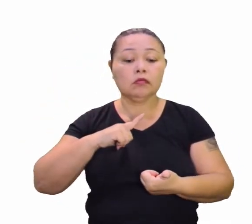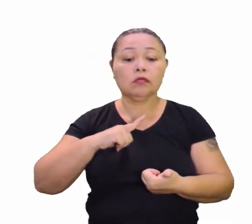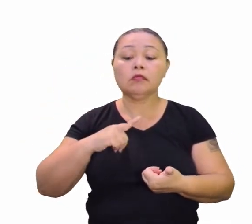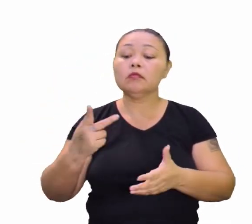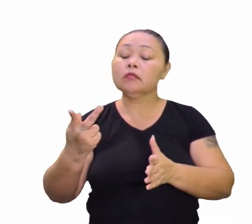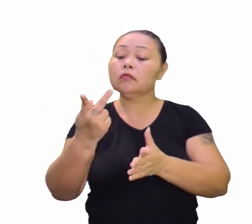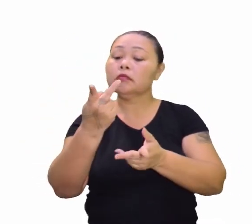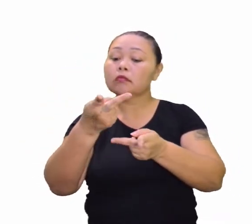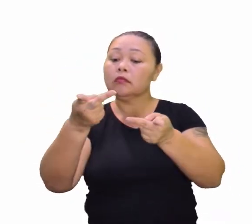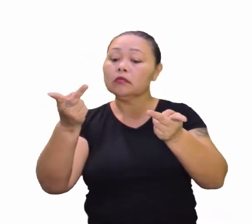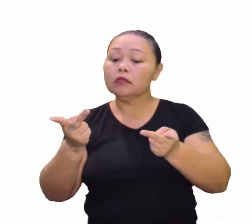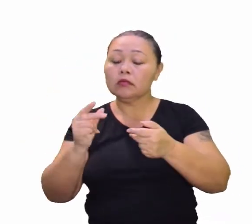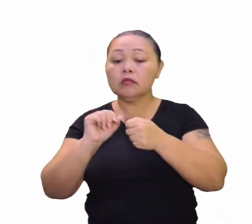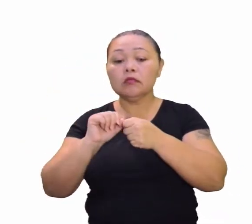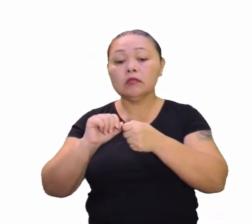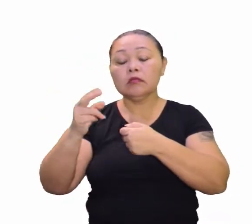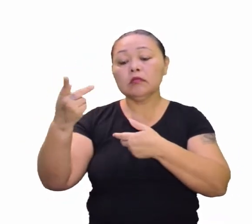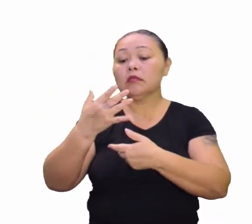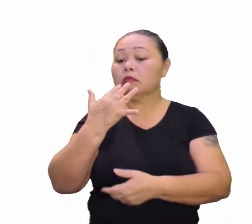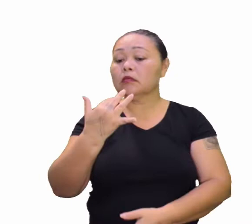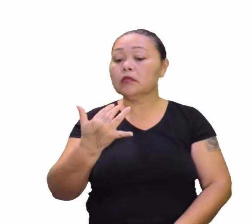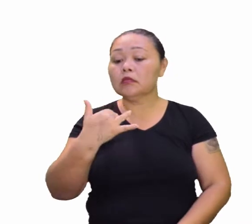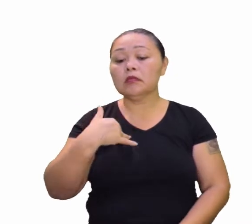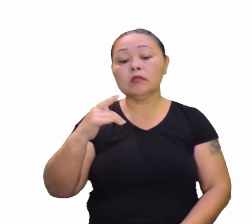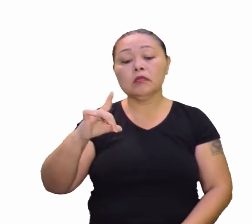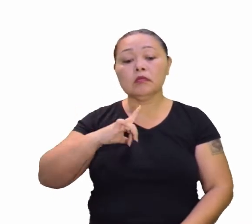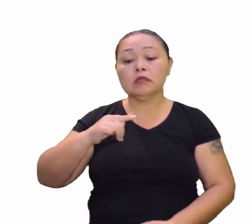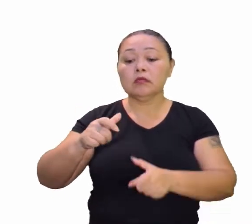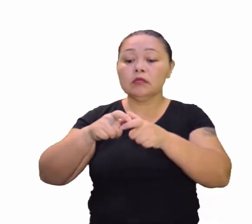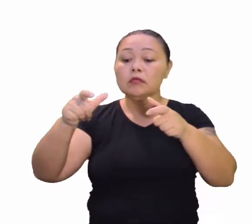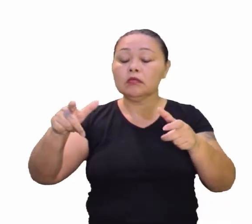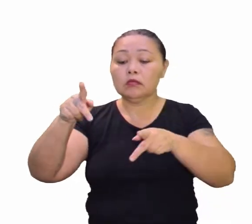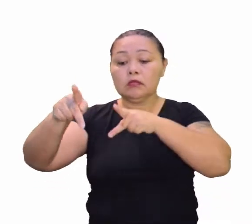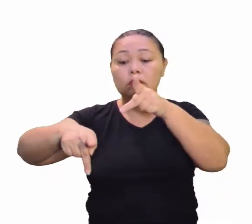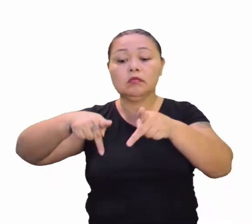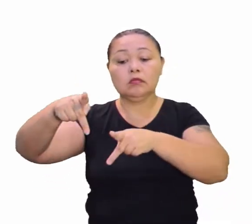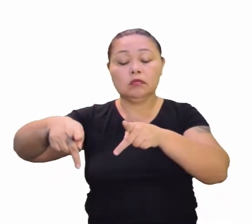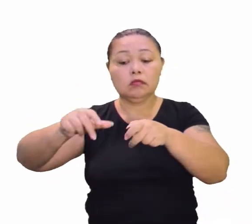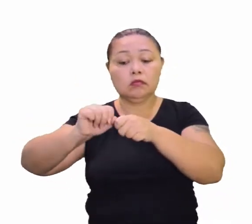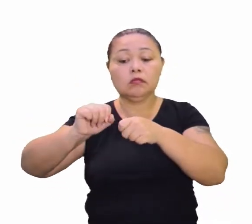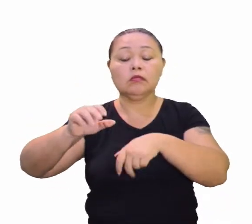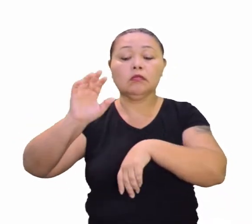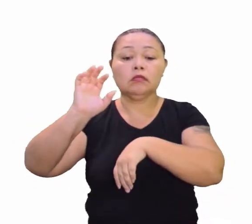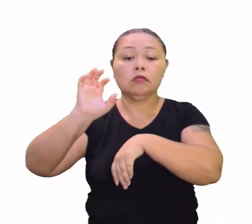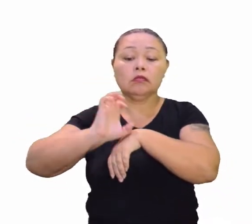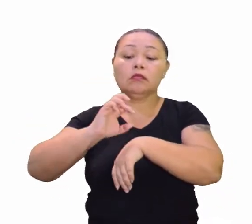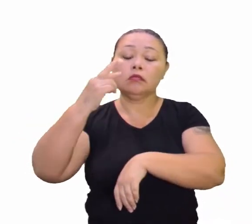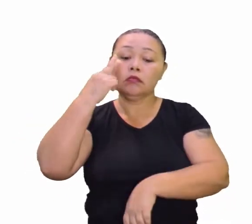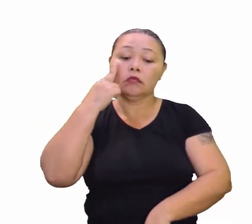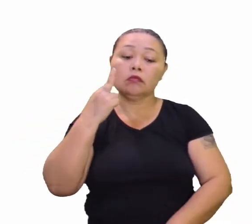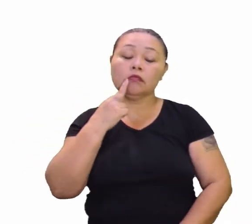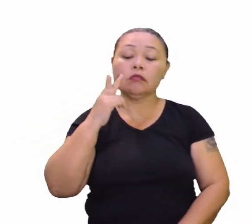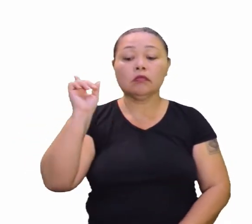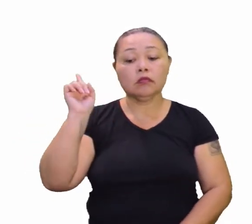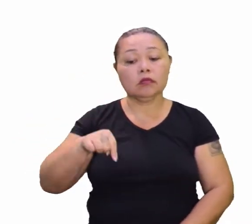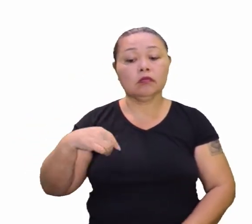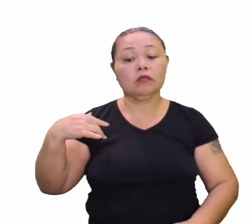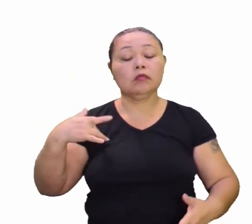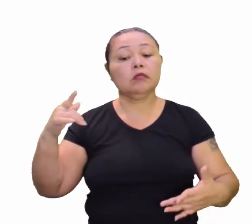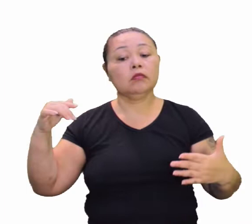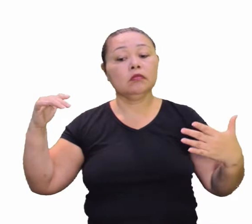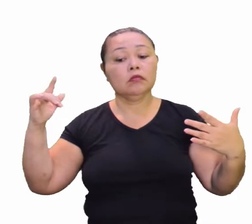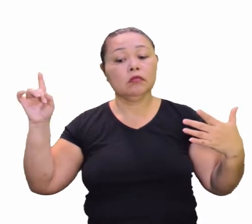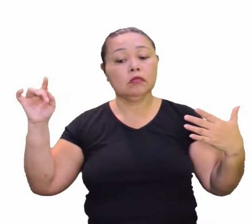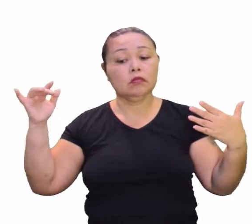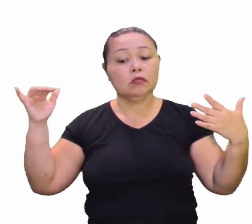aí de pizza e, de acordo com as cores, a gente está vendo que a maior parte da população do estado de Rondônia é